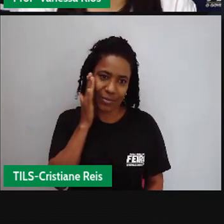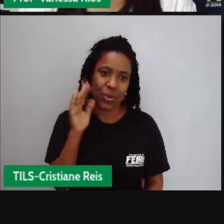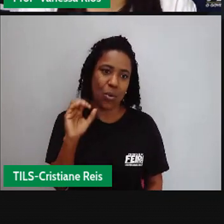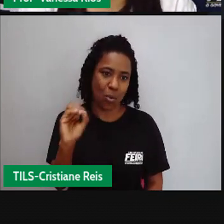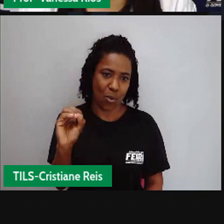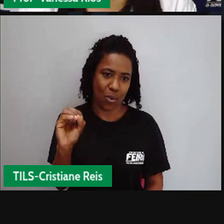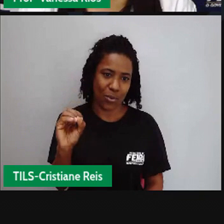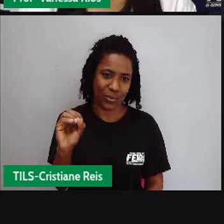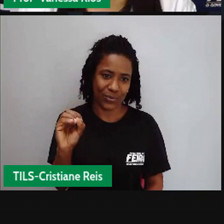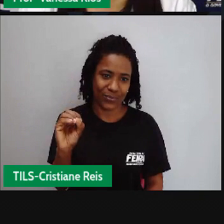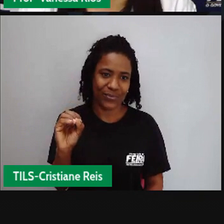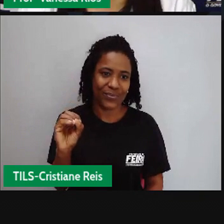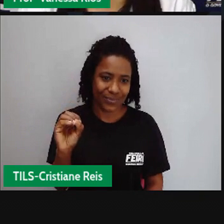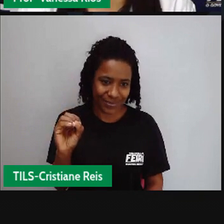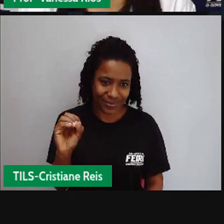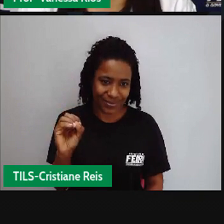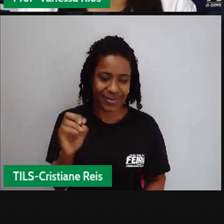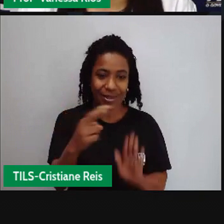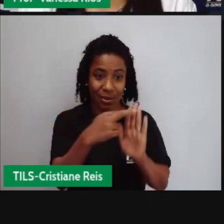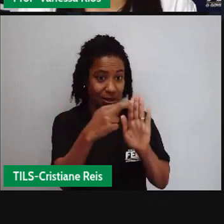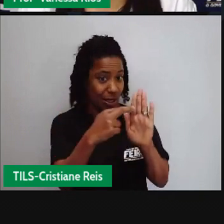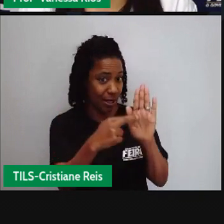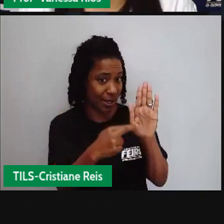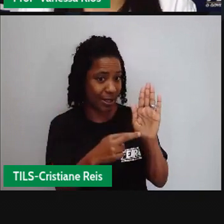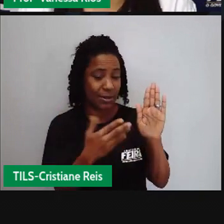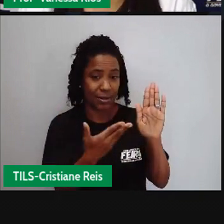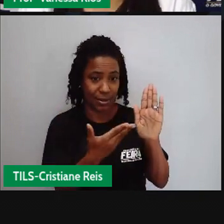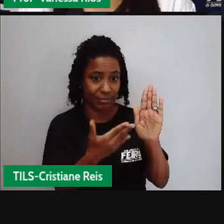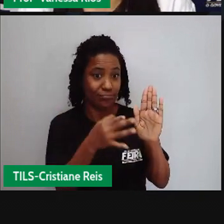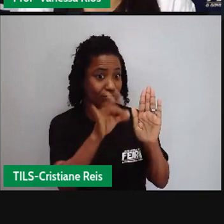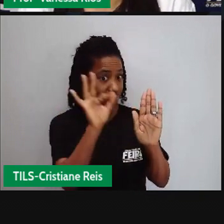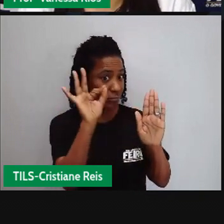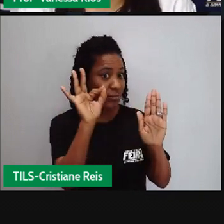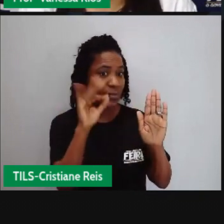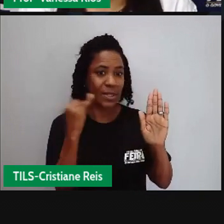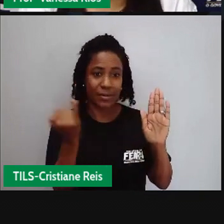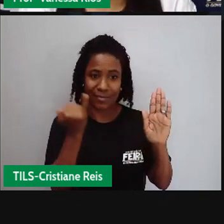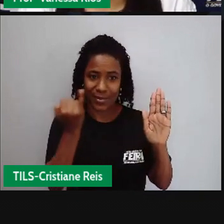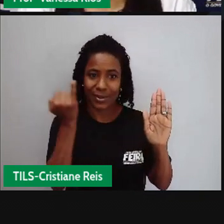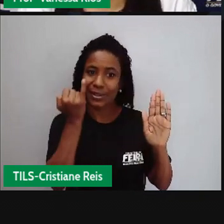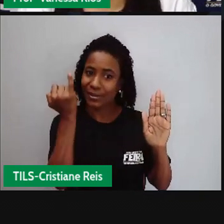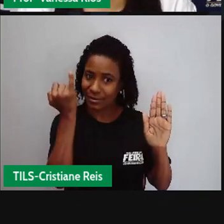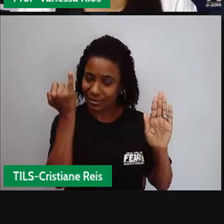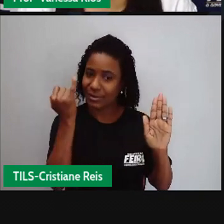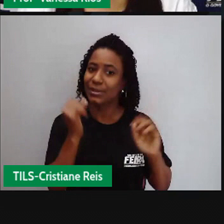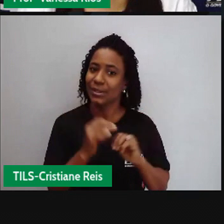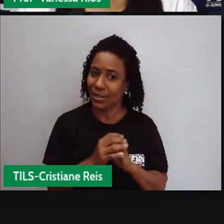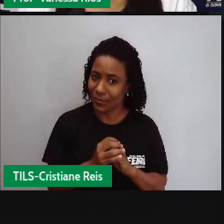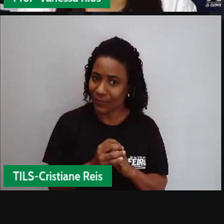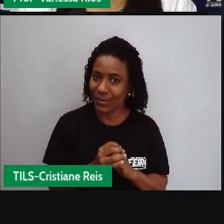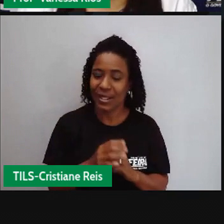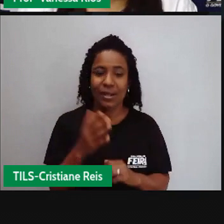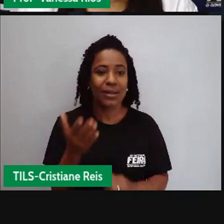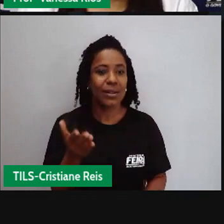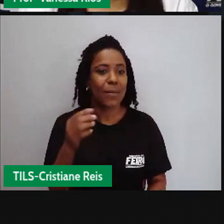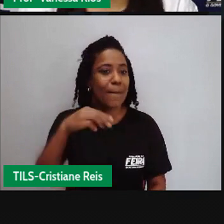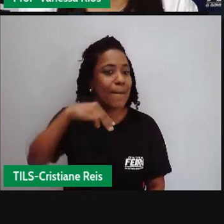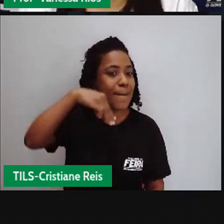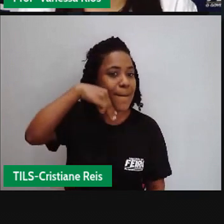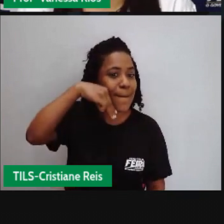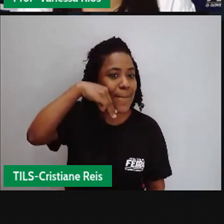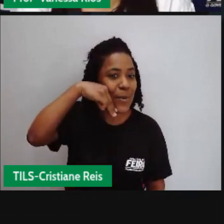é essa regrinha que a Pro colocou. Assim, a maioria das palavras masculinas, cujo feminino termina com